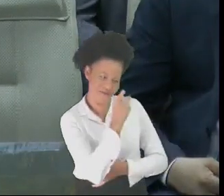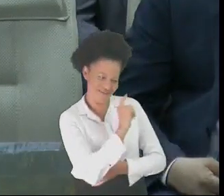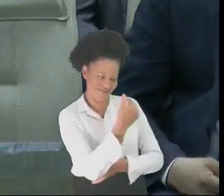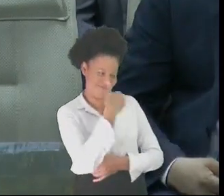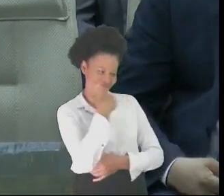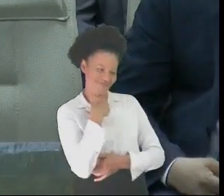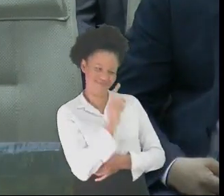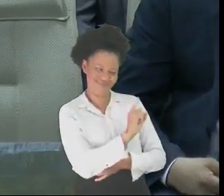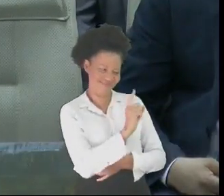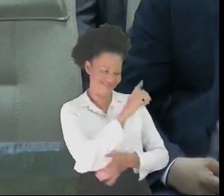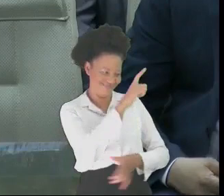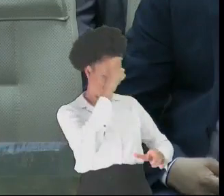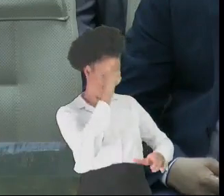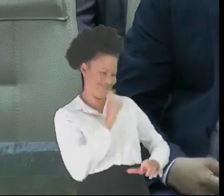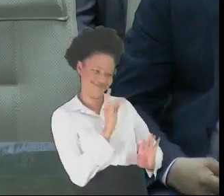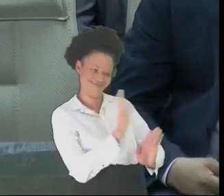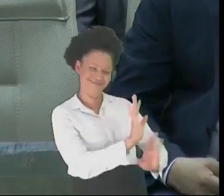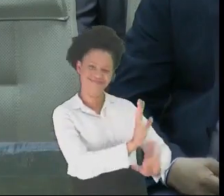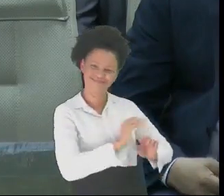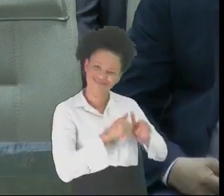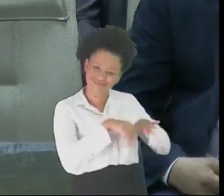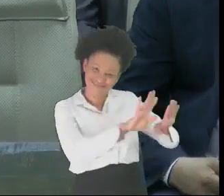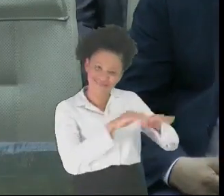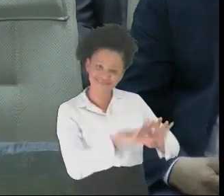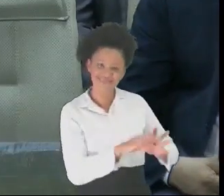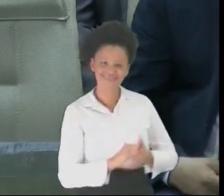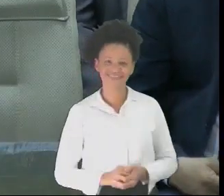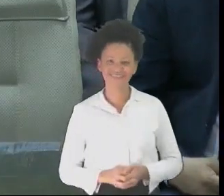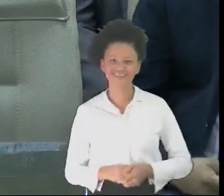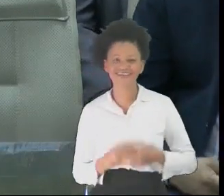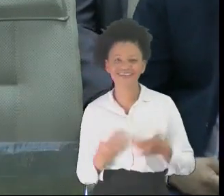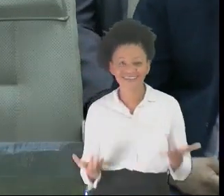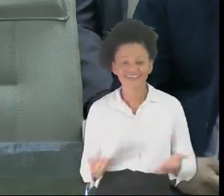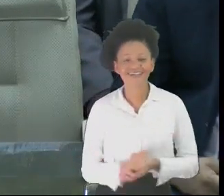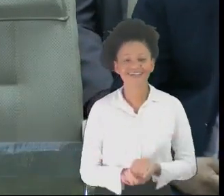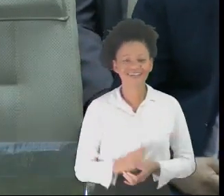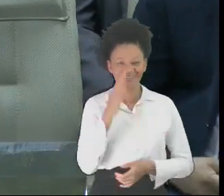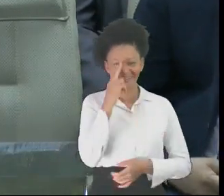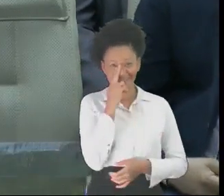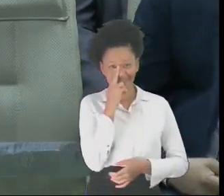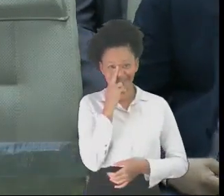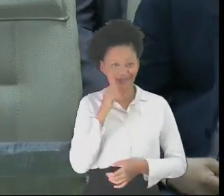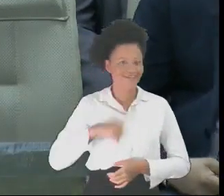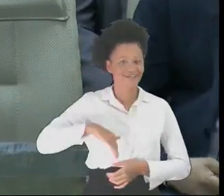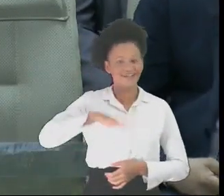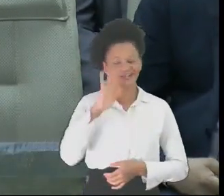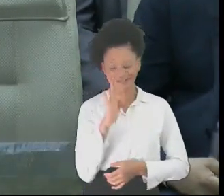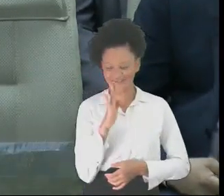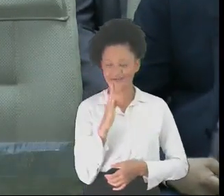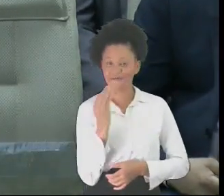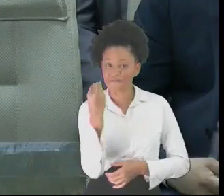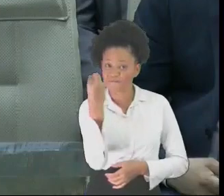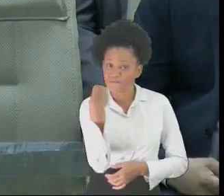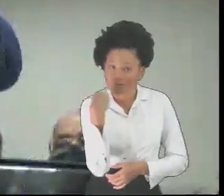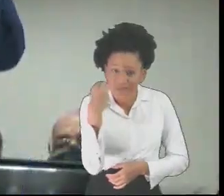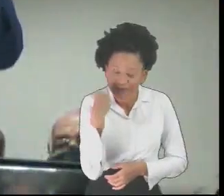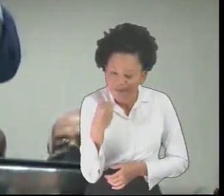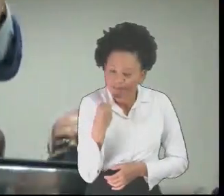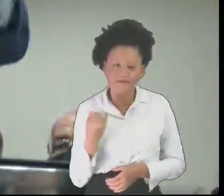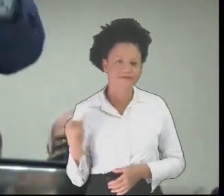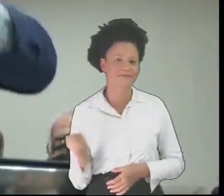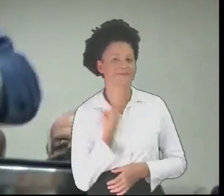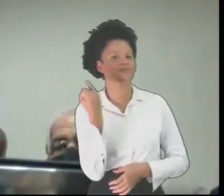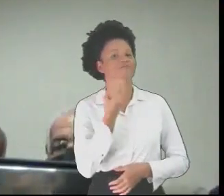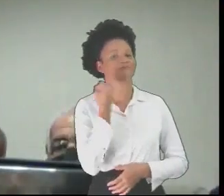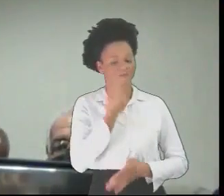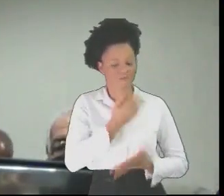entrar no crente mais fraco que tem aqui. Então, irmãos amados, o crente mais fraco que tem, mas ele é muito importante e incomoda o